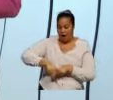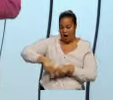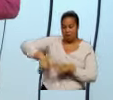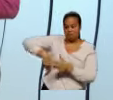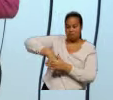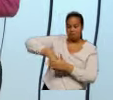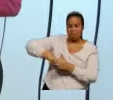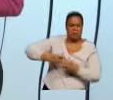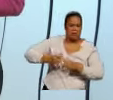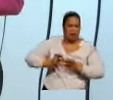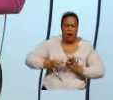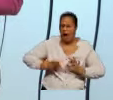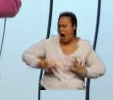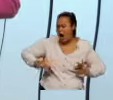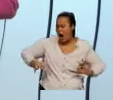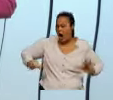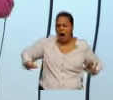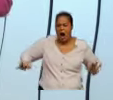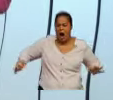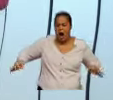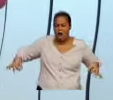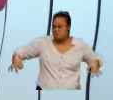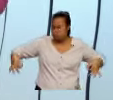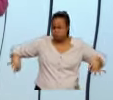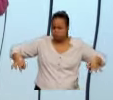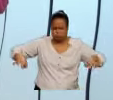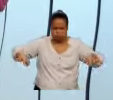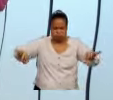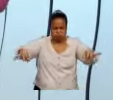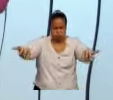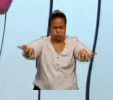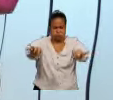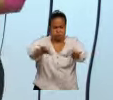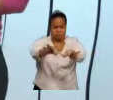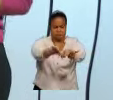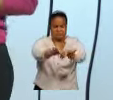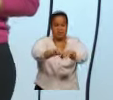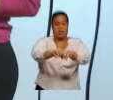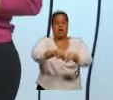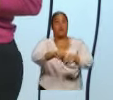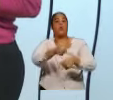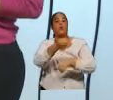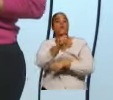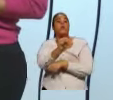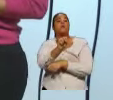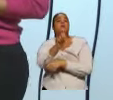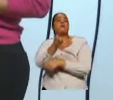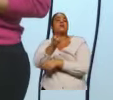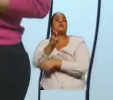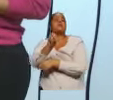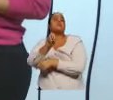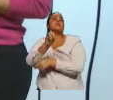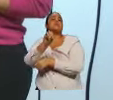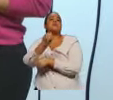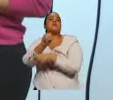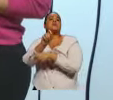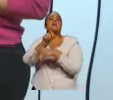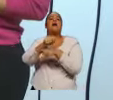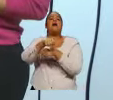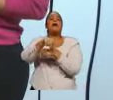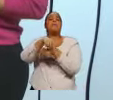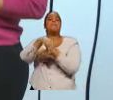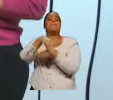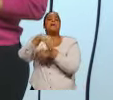quadrados cada campo de futebol tem aproximadamente oito mil e duzentos e cinquenta metros quadrados então